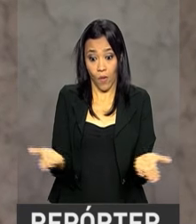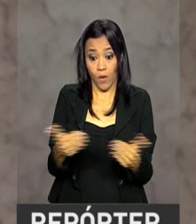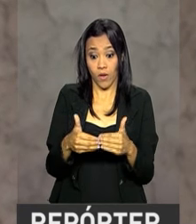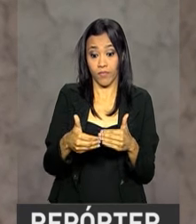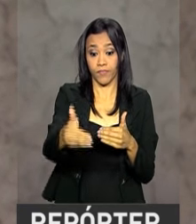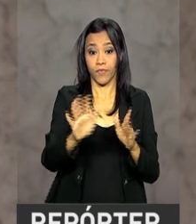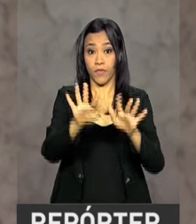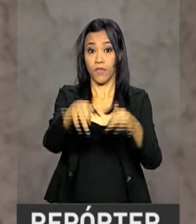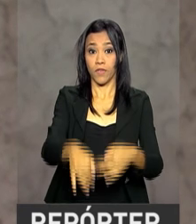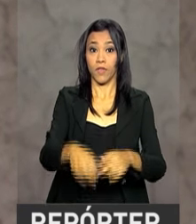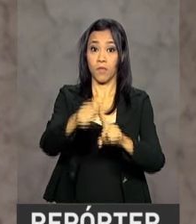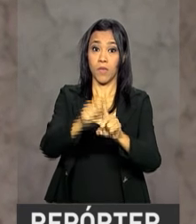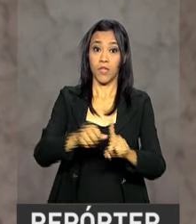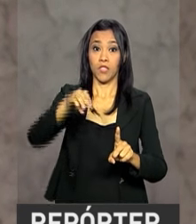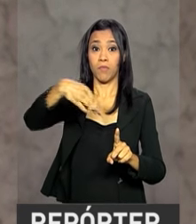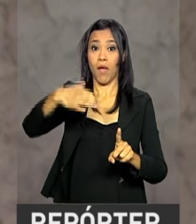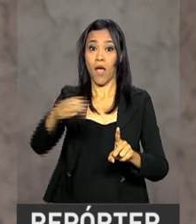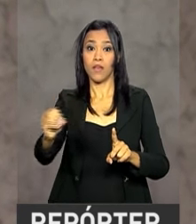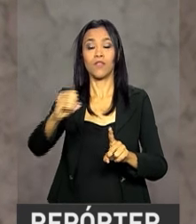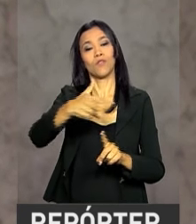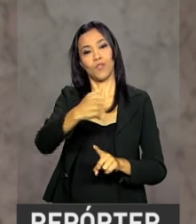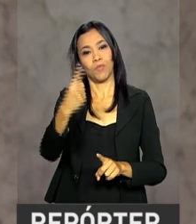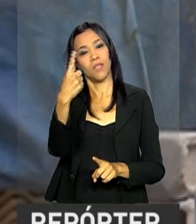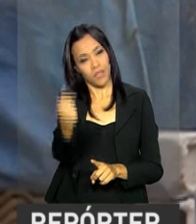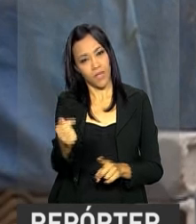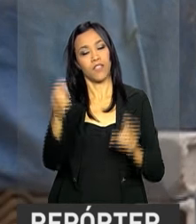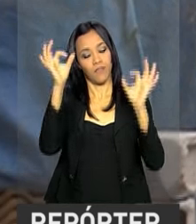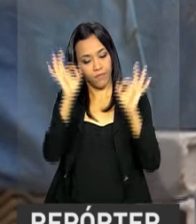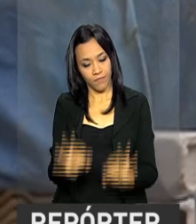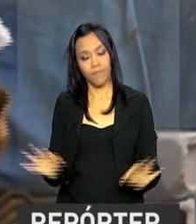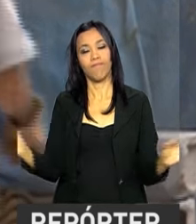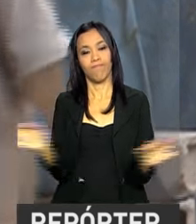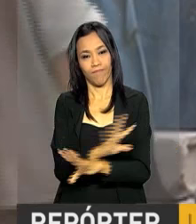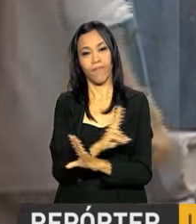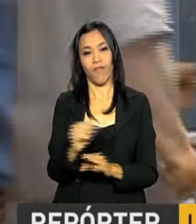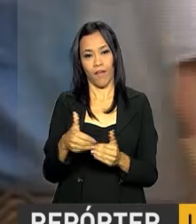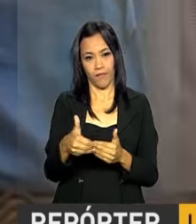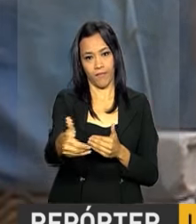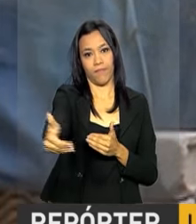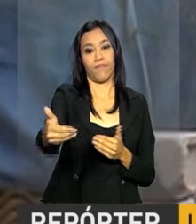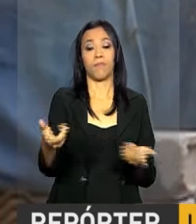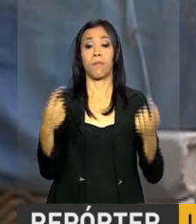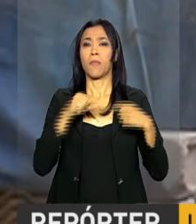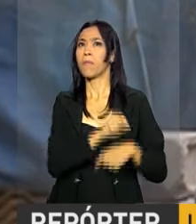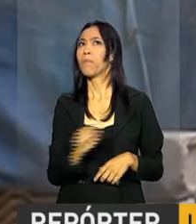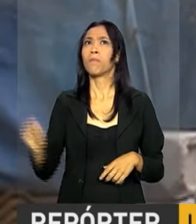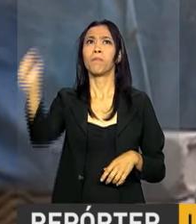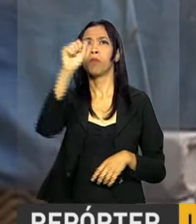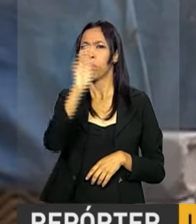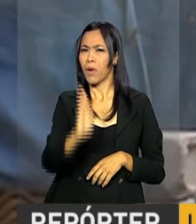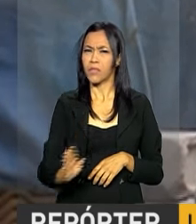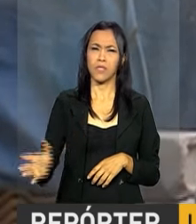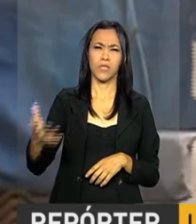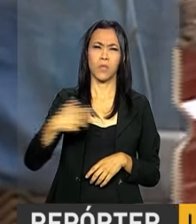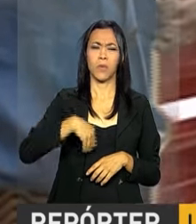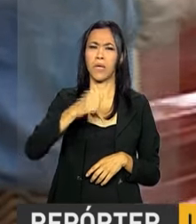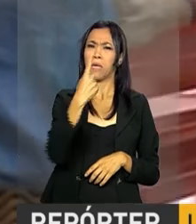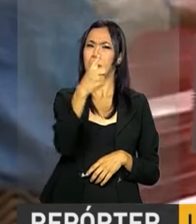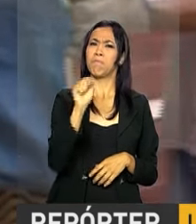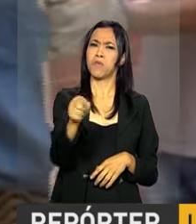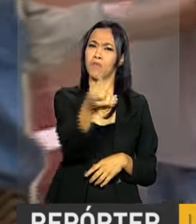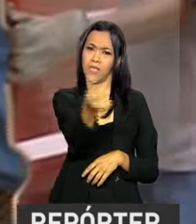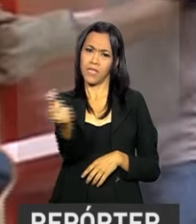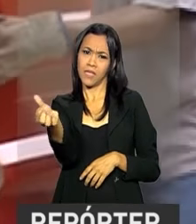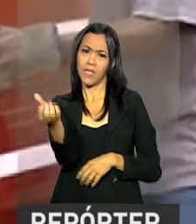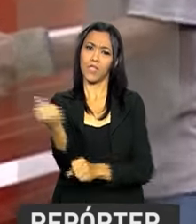março de 2017, com certeza vamos concluir. Em todo o país, cerca de 16 obras de infraestrutura que estavam